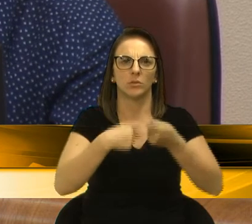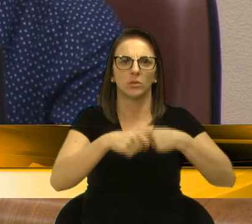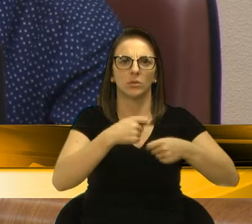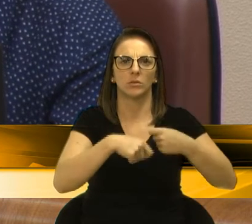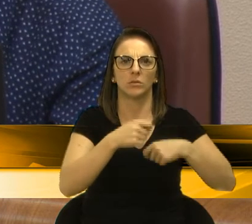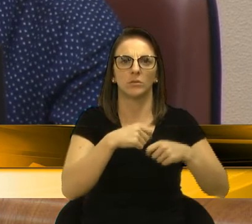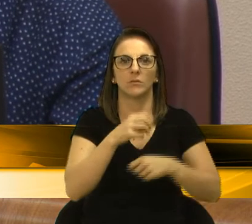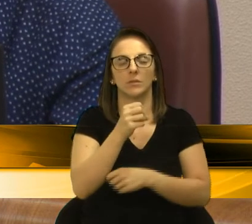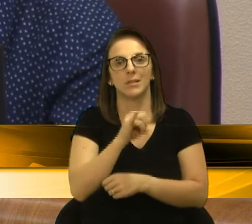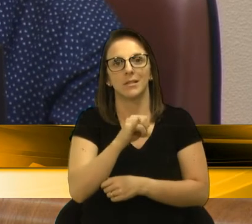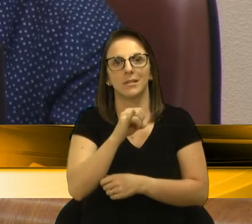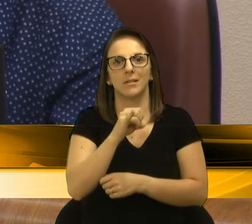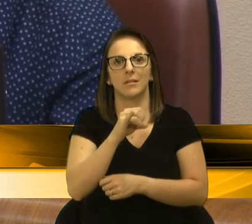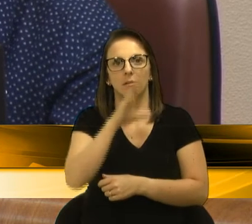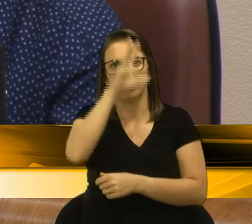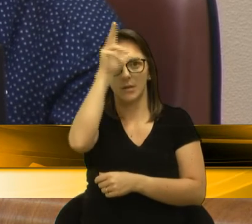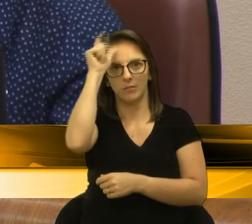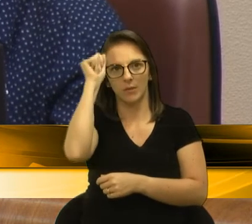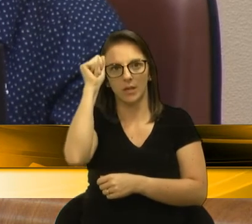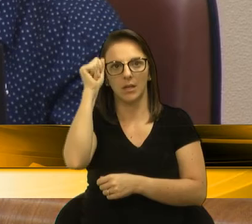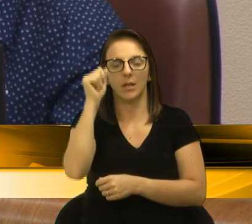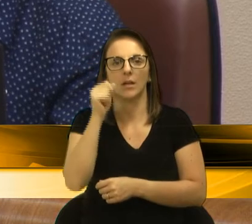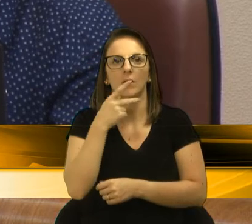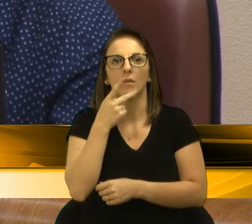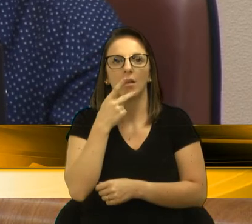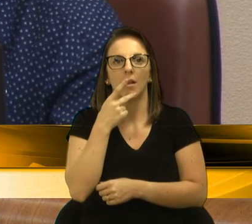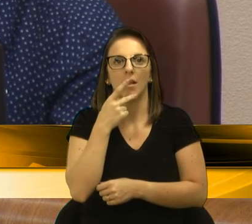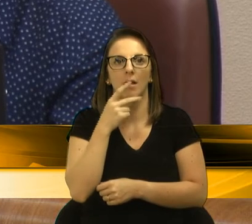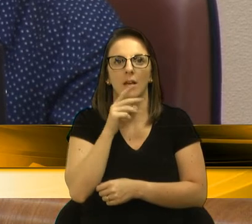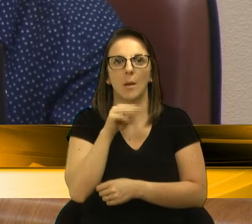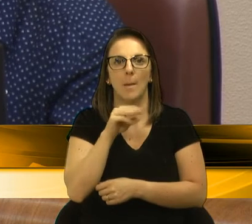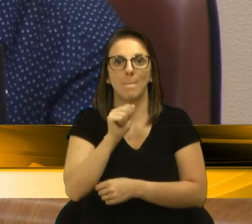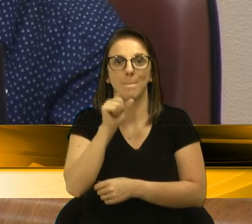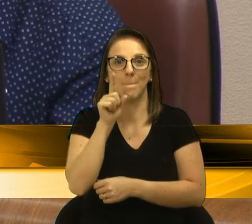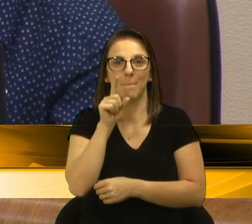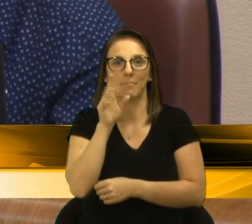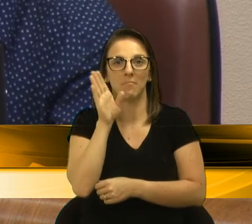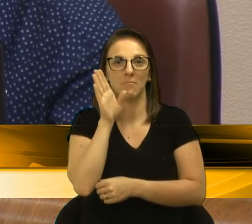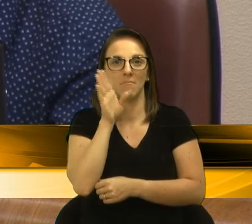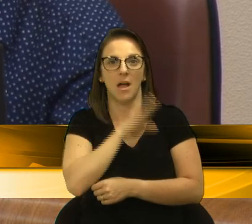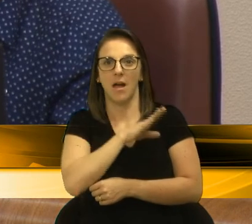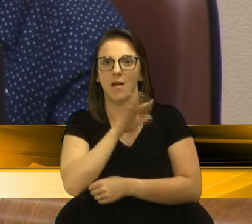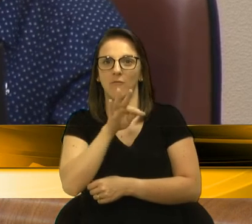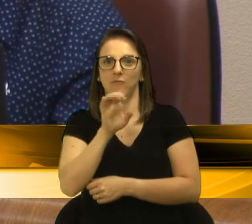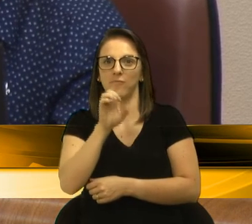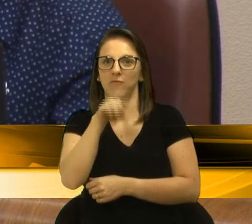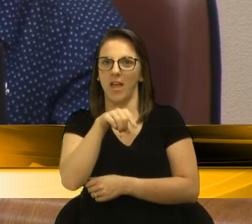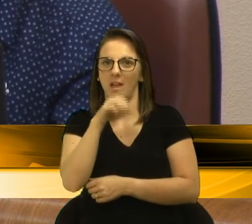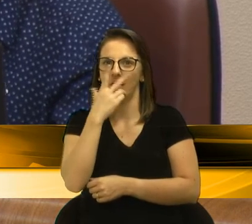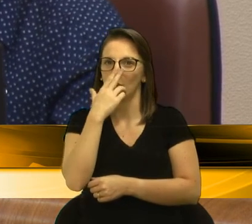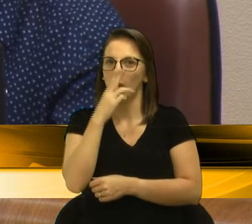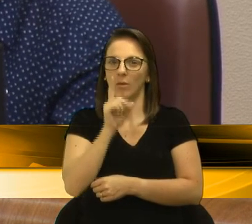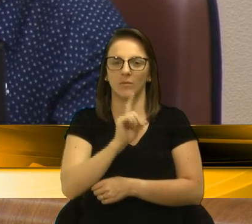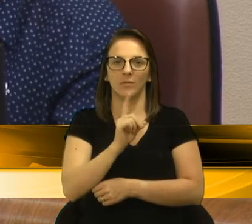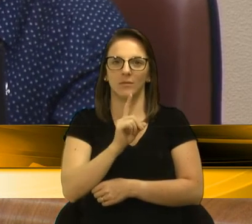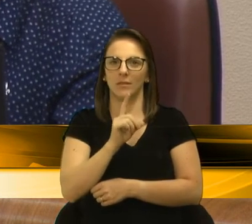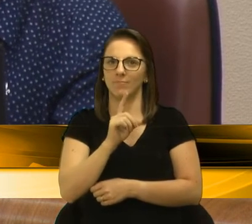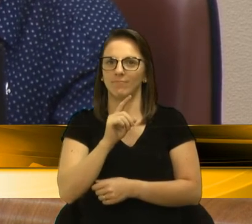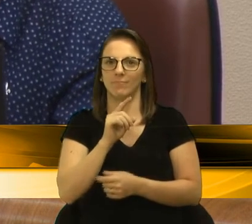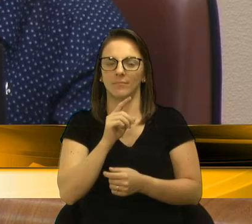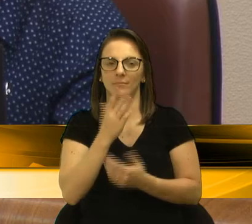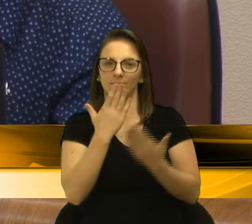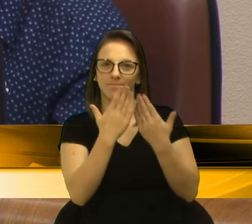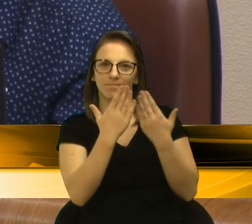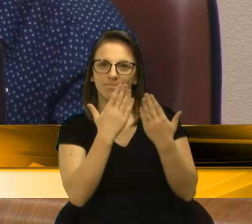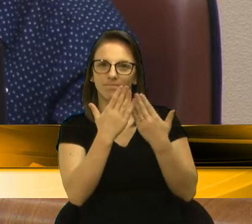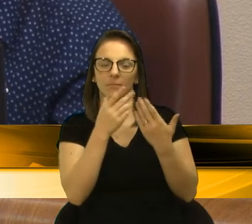se conduzir com má-fé e desinteresse ou por outras razões inconfessáveis. 5º, deixar de apresentar à